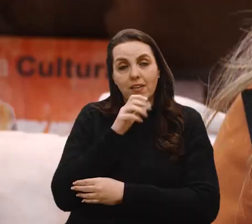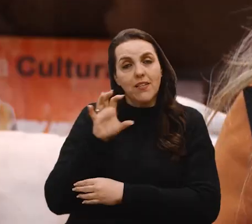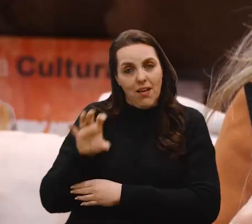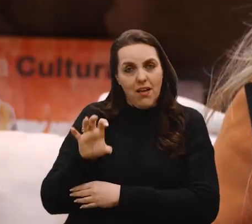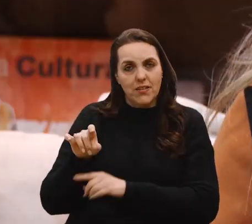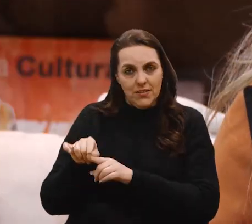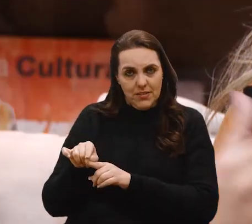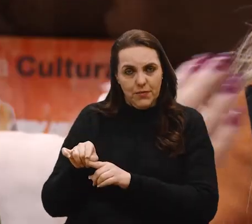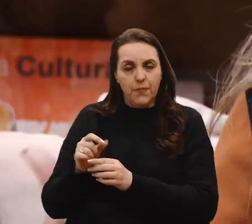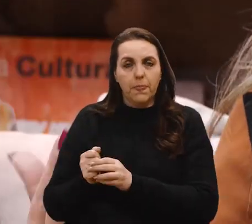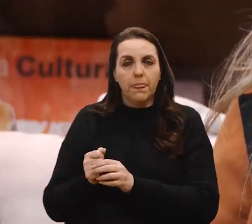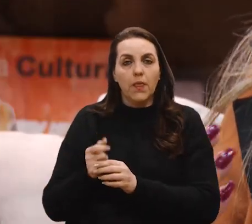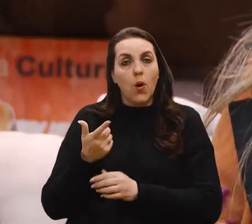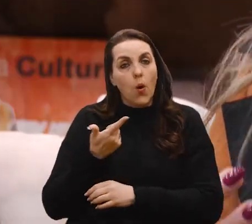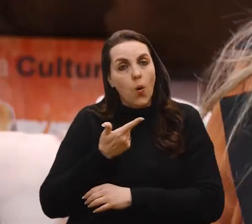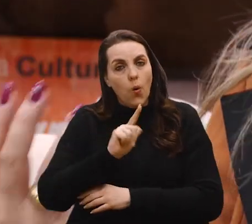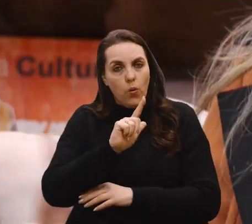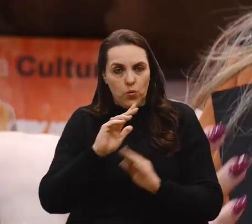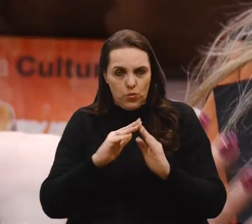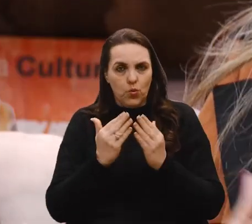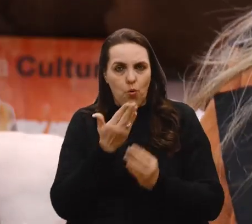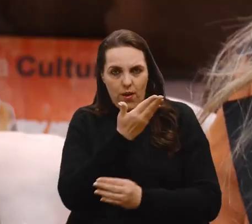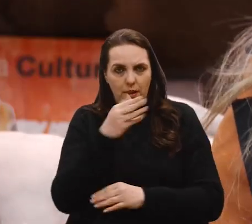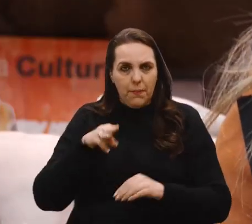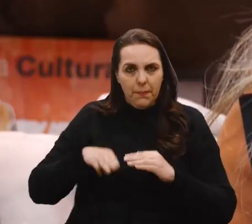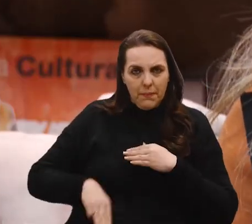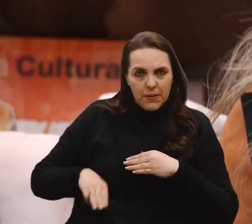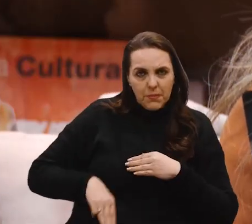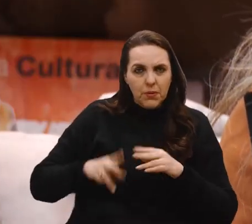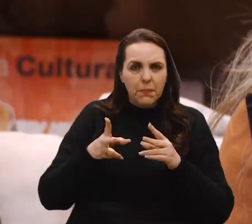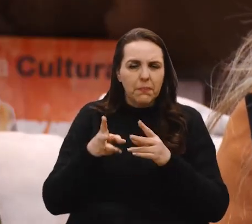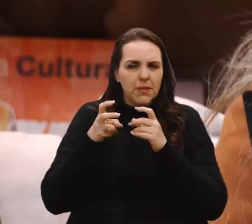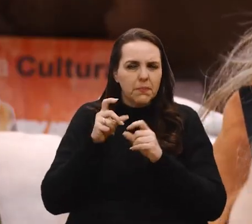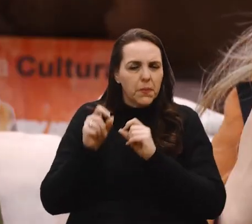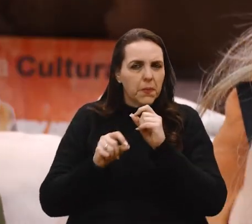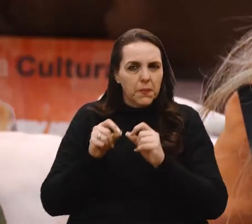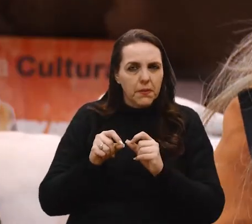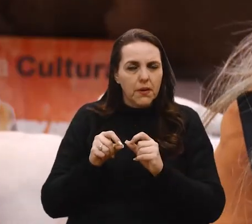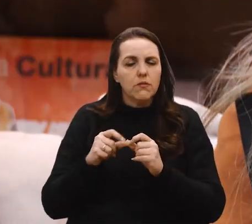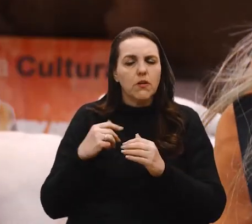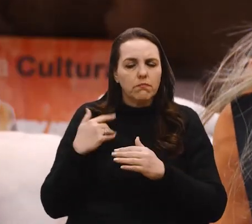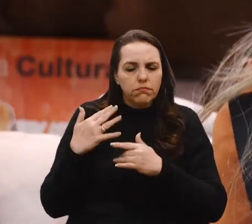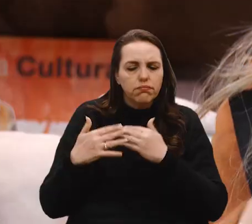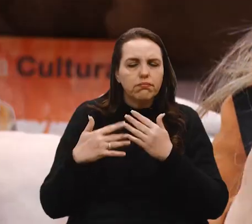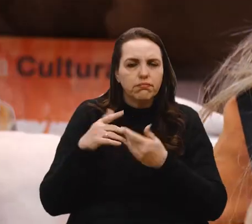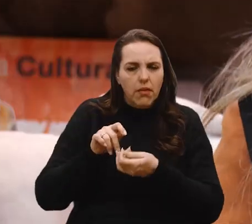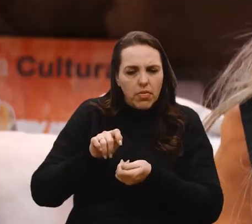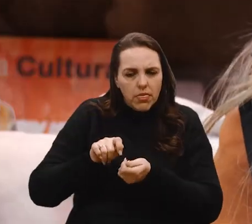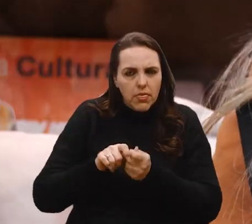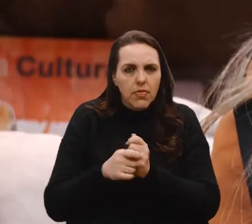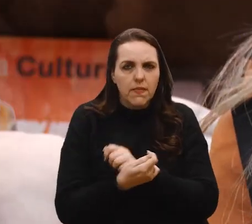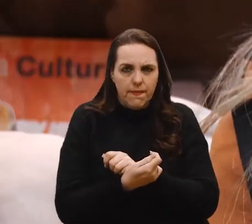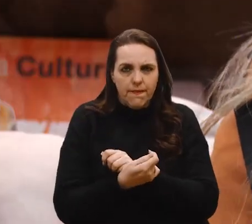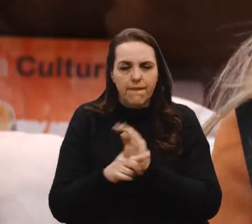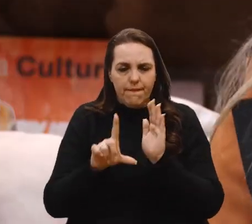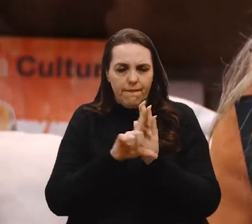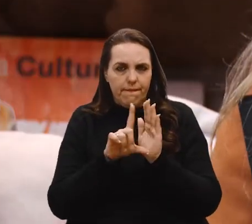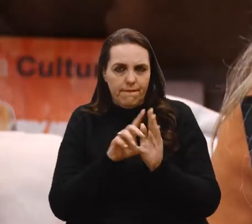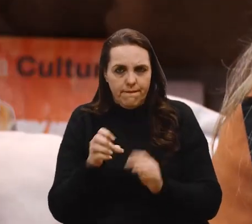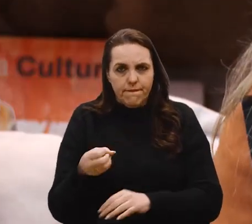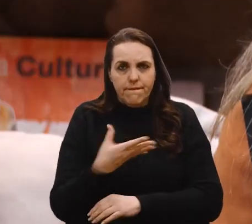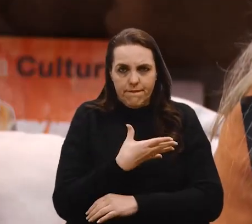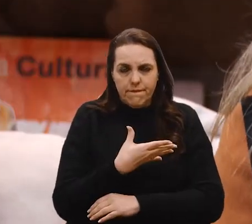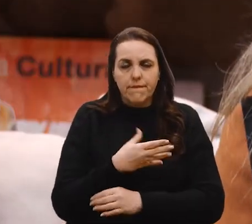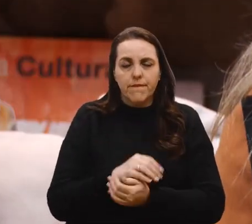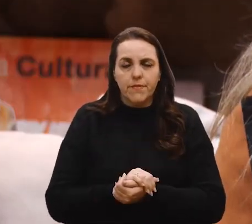né? Já o colégio deles, né, o Madre Milda, então ele já vem se aperfeiçoando, até agora tem a nova lei, né, a